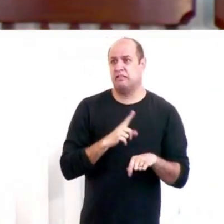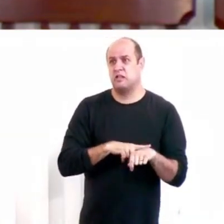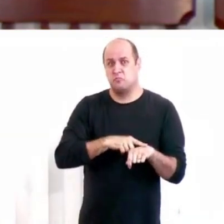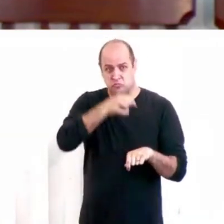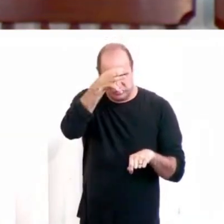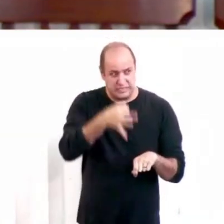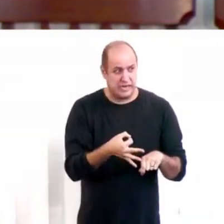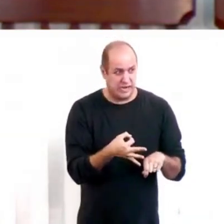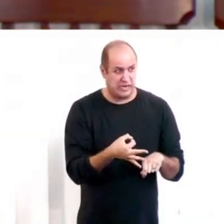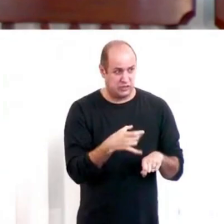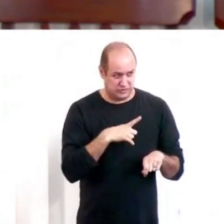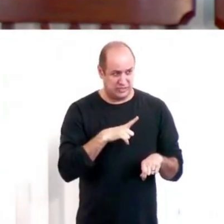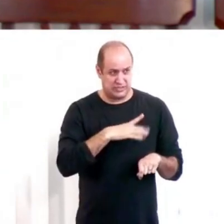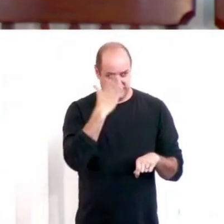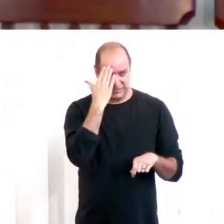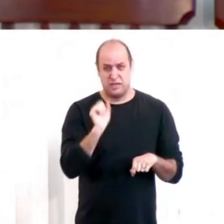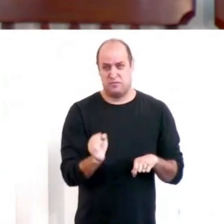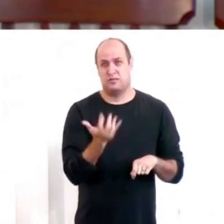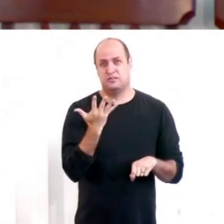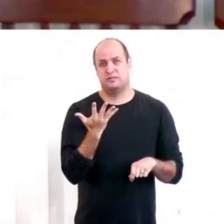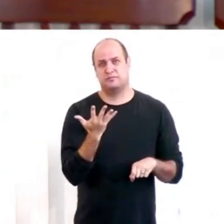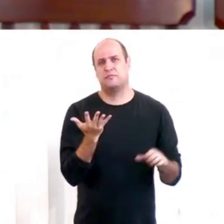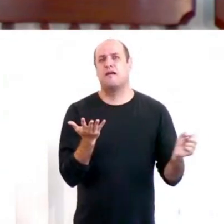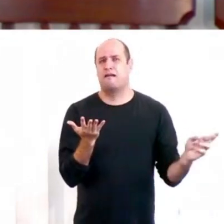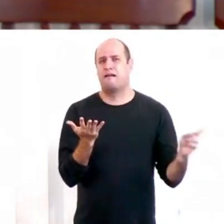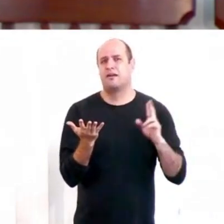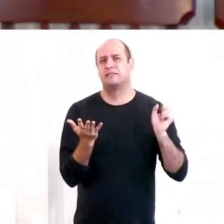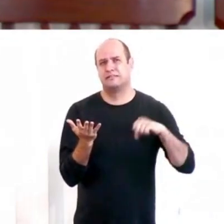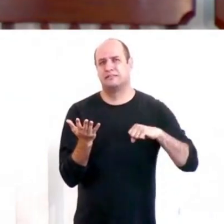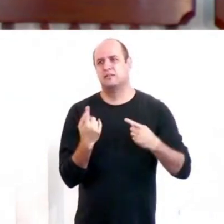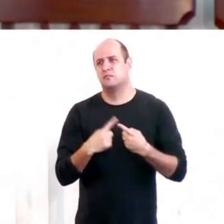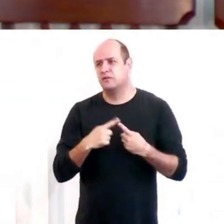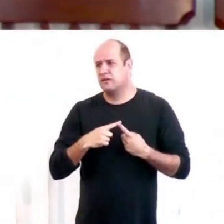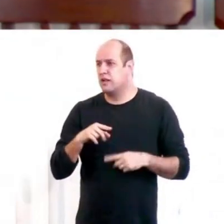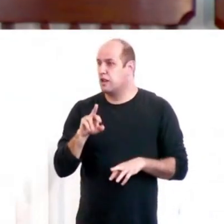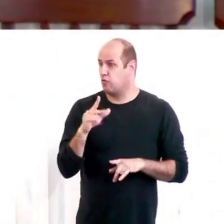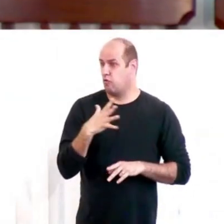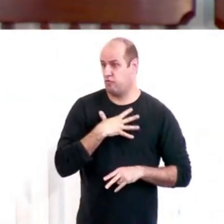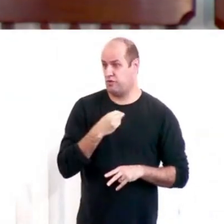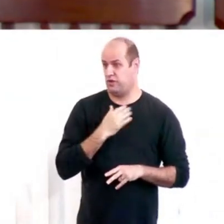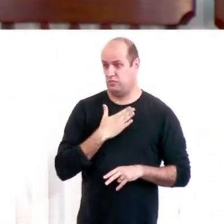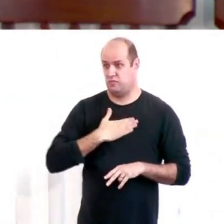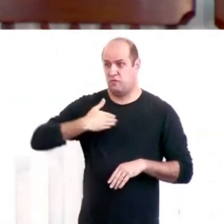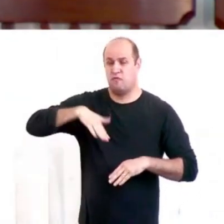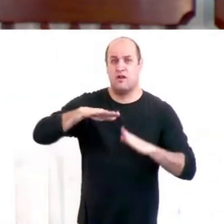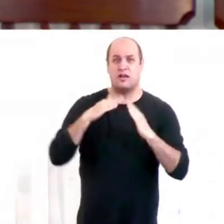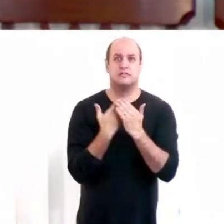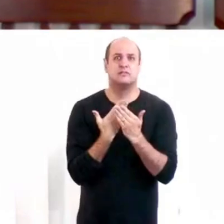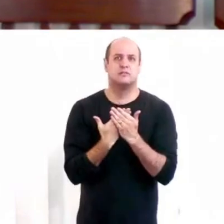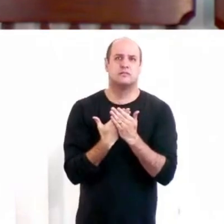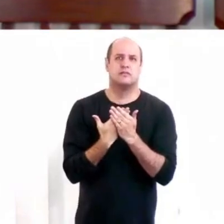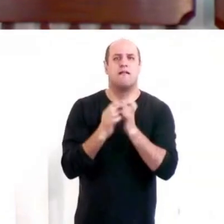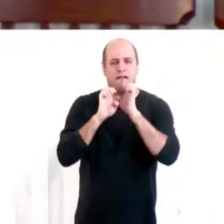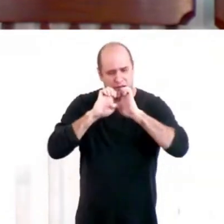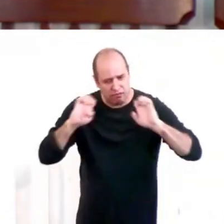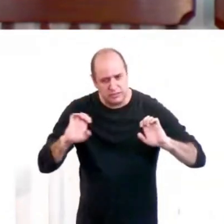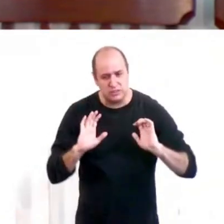certo. Porque em todo tempo, como meus filhos indo para a escola e já